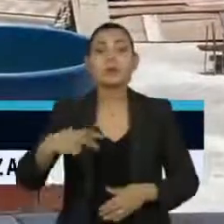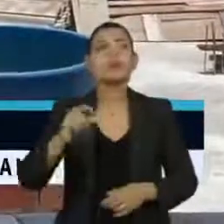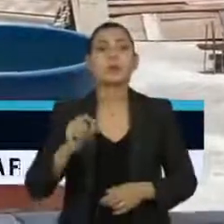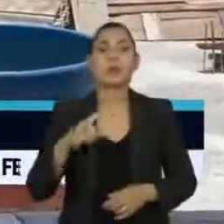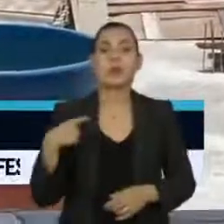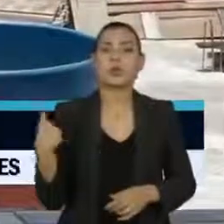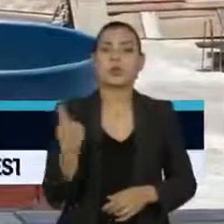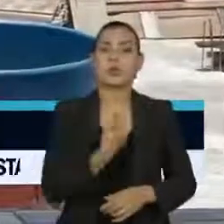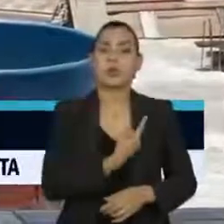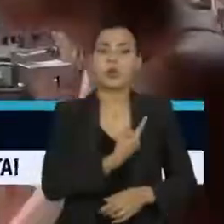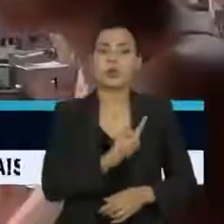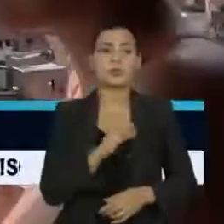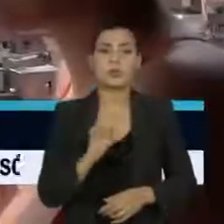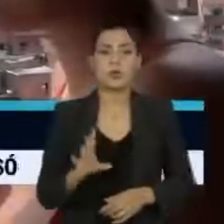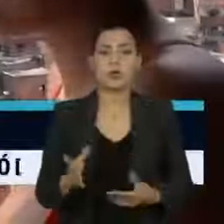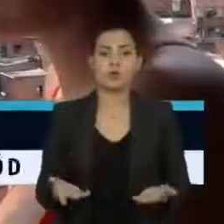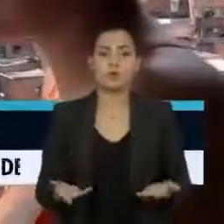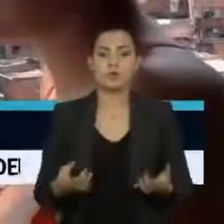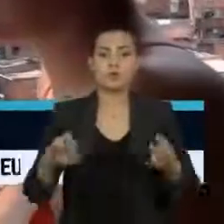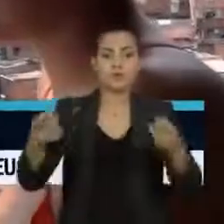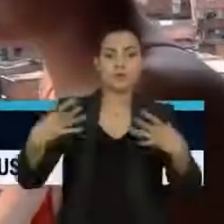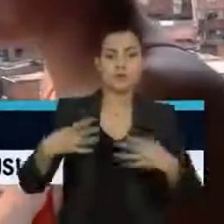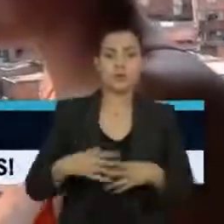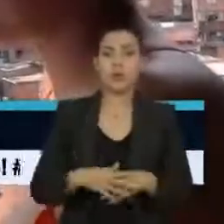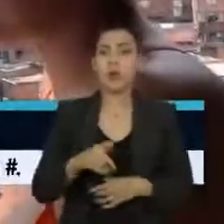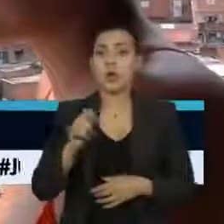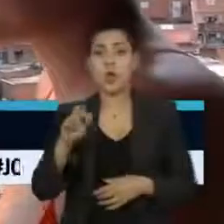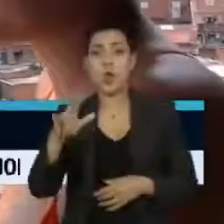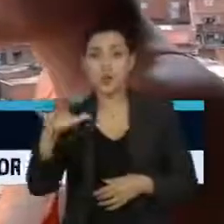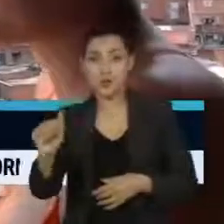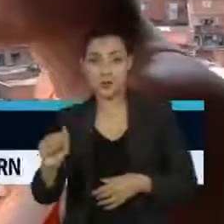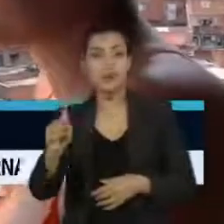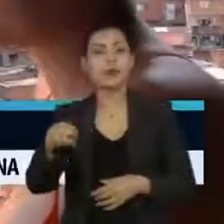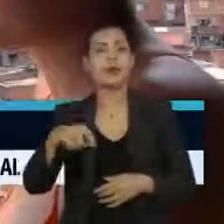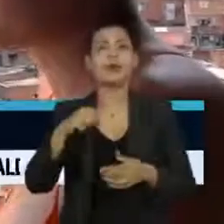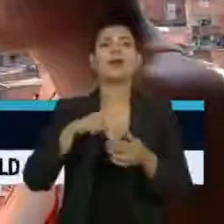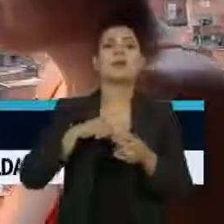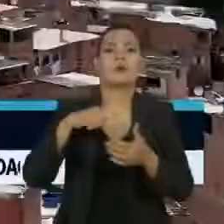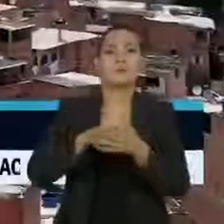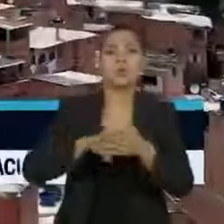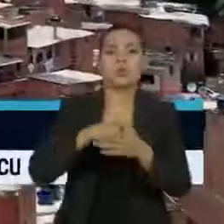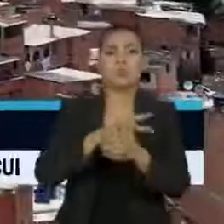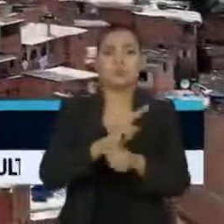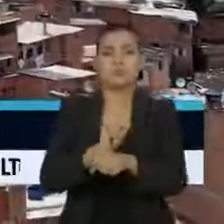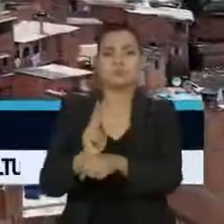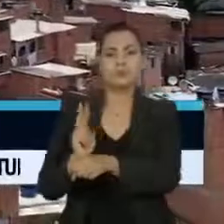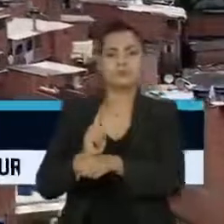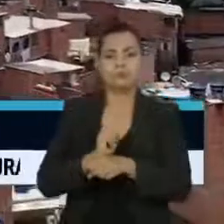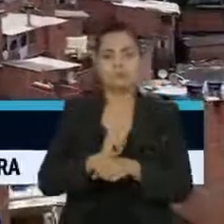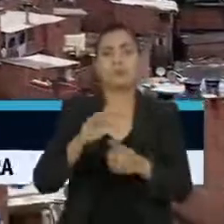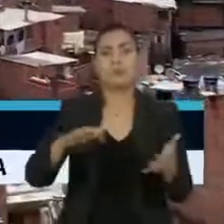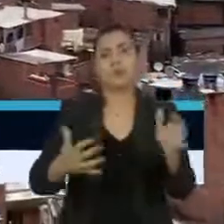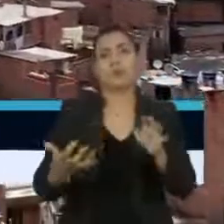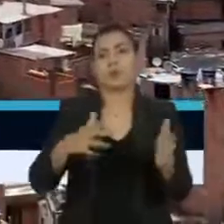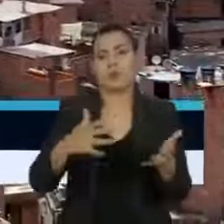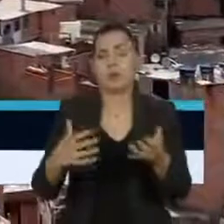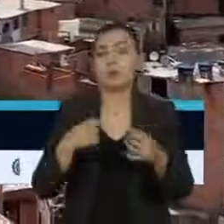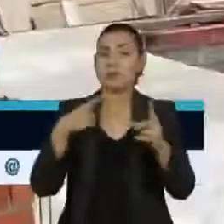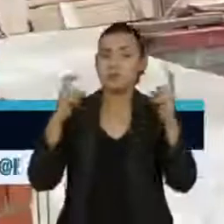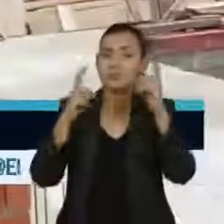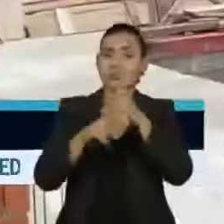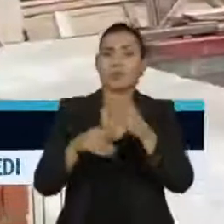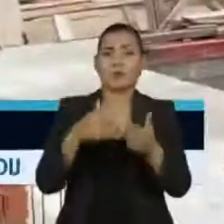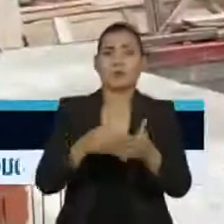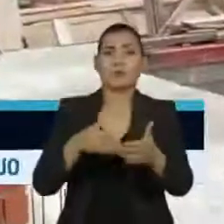nós só tem nós. Glória é uma das organizadoras da Batalha de Paraisópolis e conta que as dificuldades na